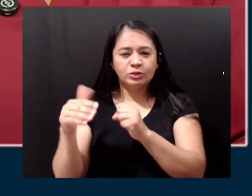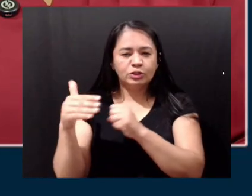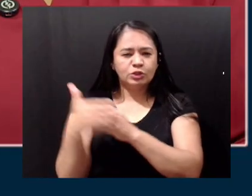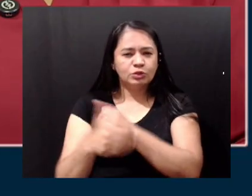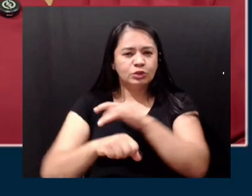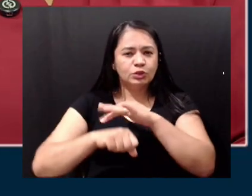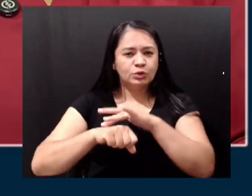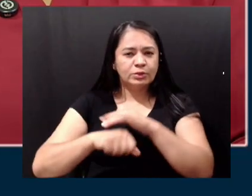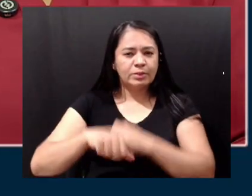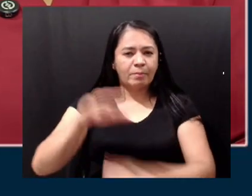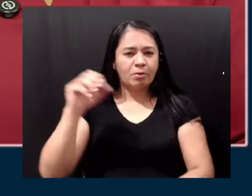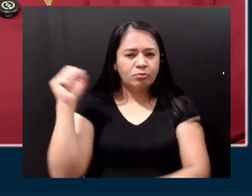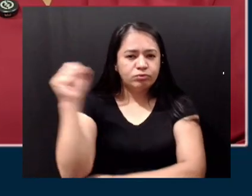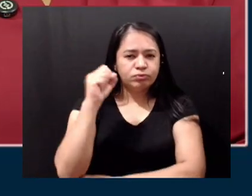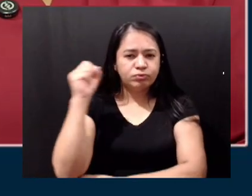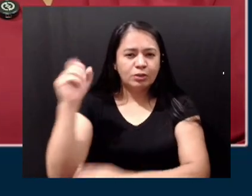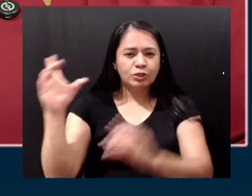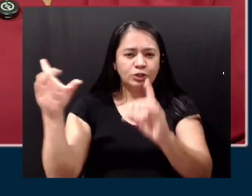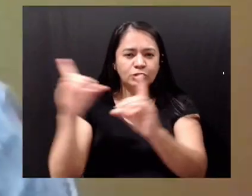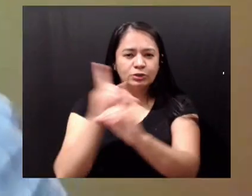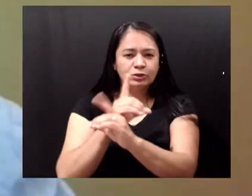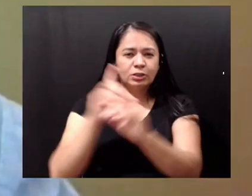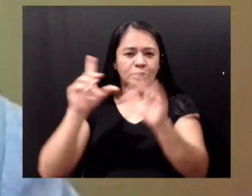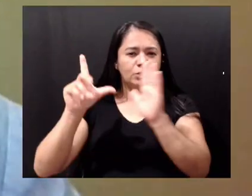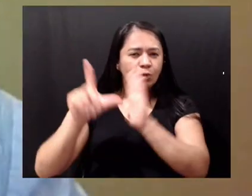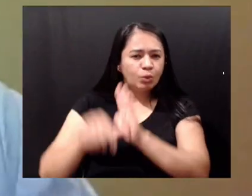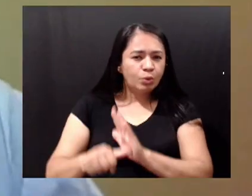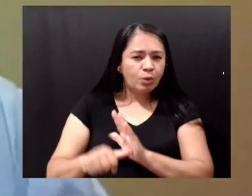atrasar o diagnóstico? Vamos lá, Rogério.